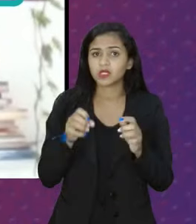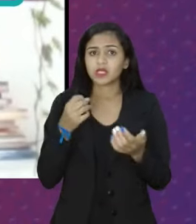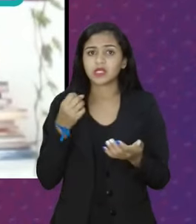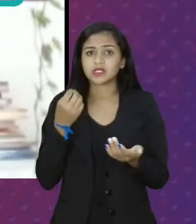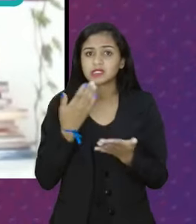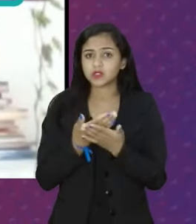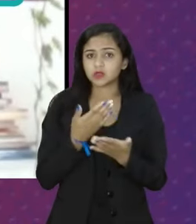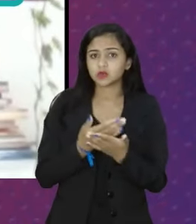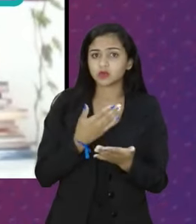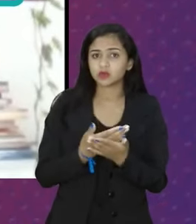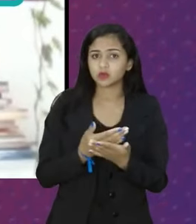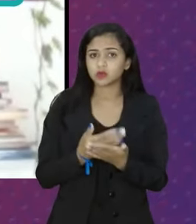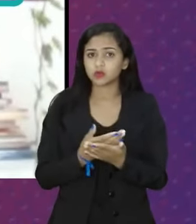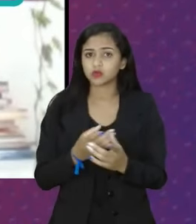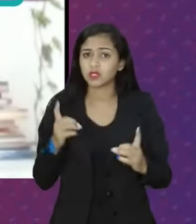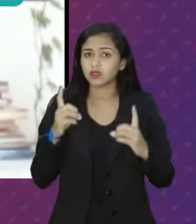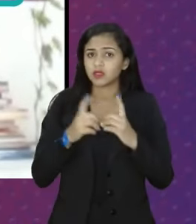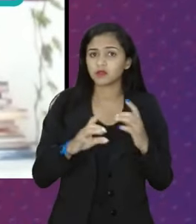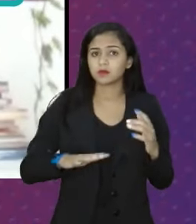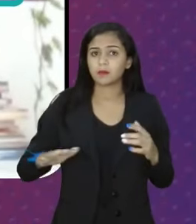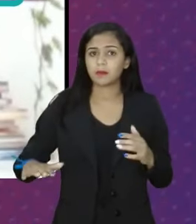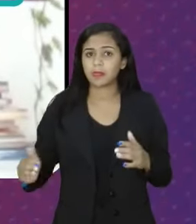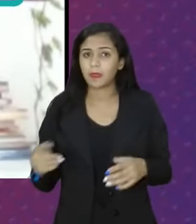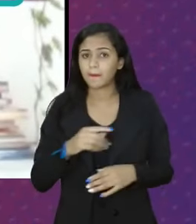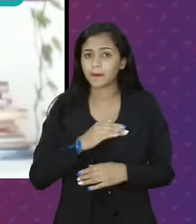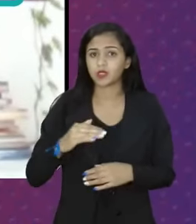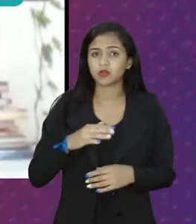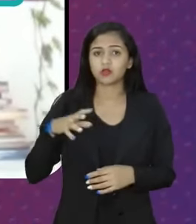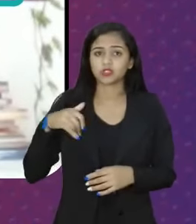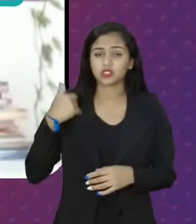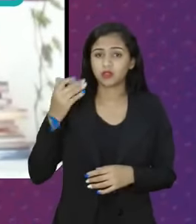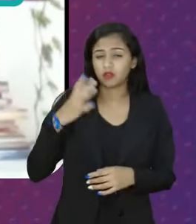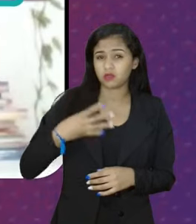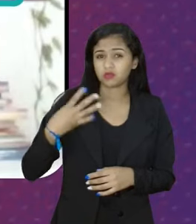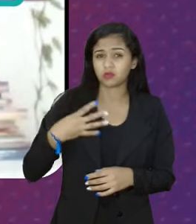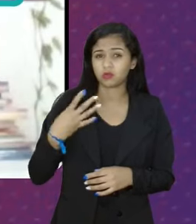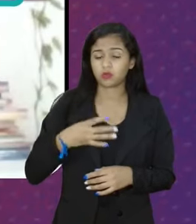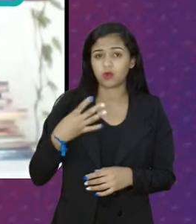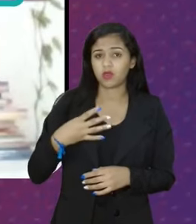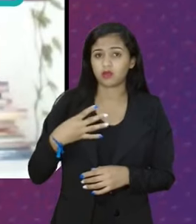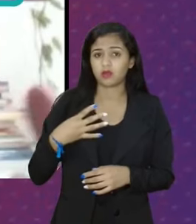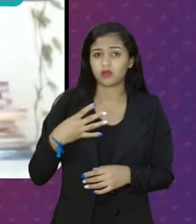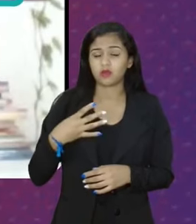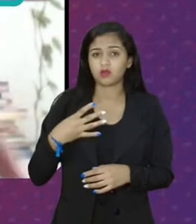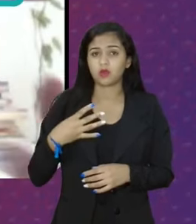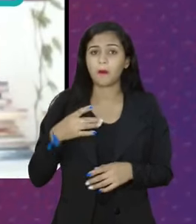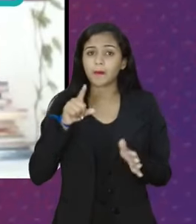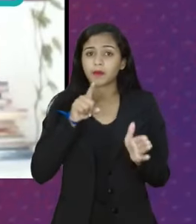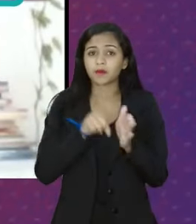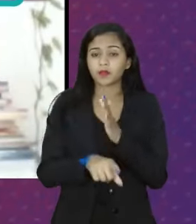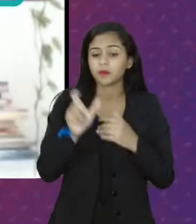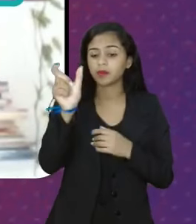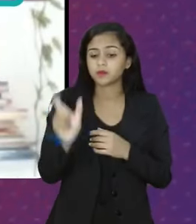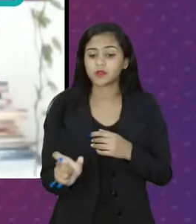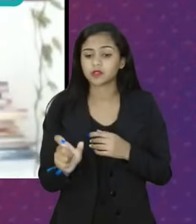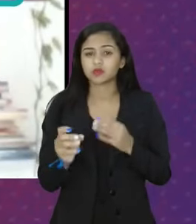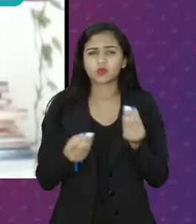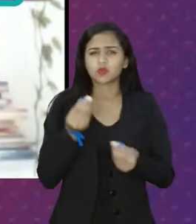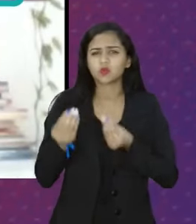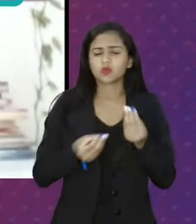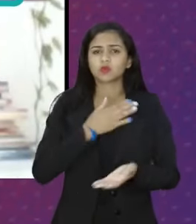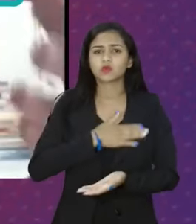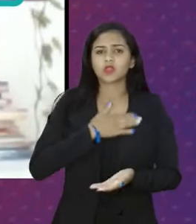que avaliou o atendimento das crianças menores de 4 anos, quando perguntavam para as pessoas como que elas gostariam de resolver o